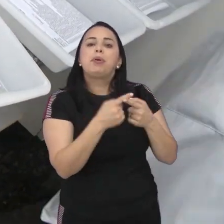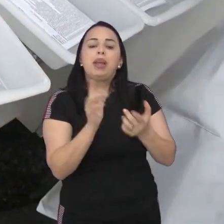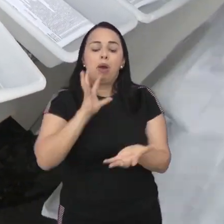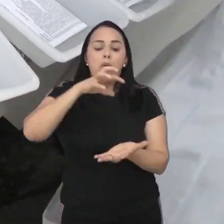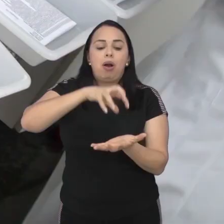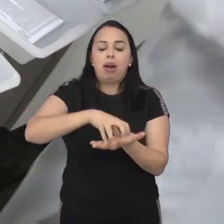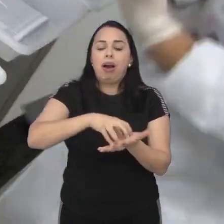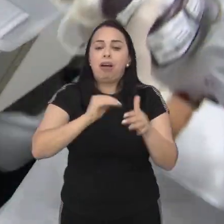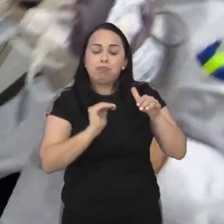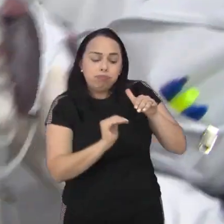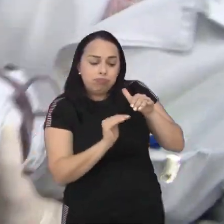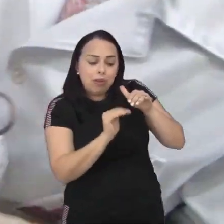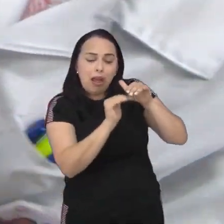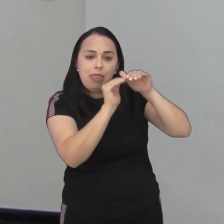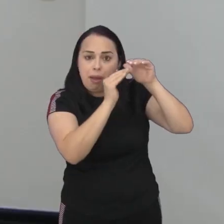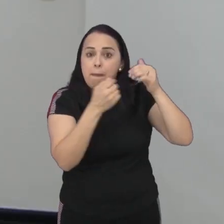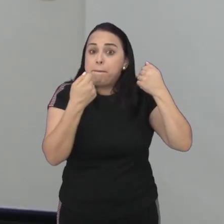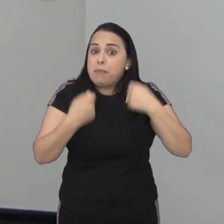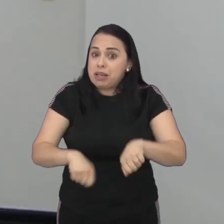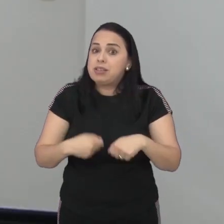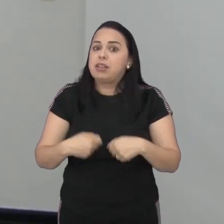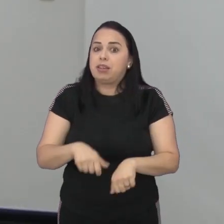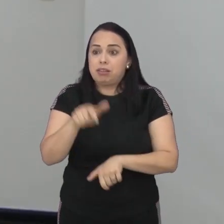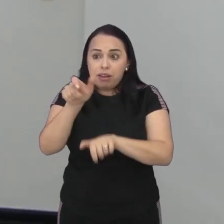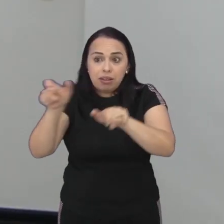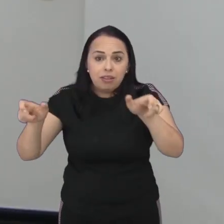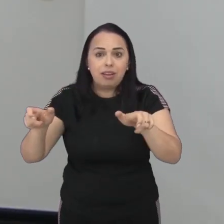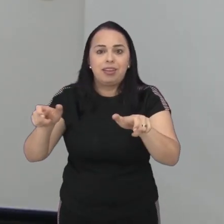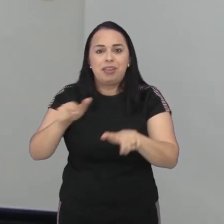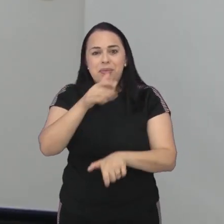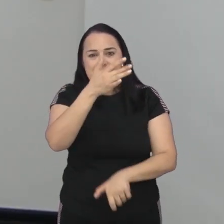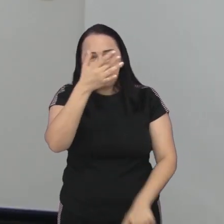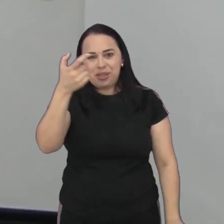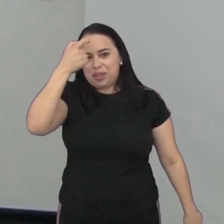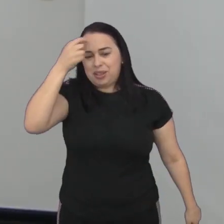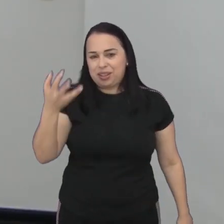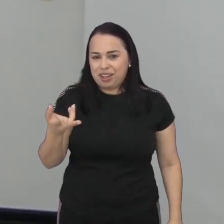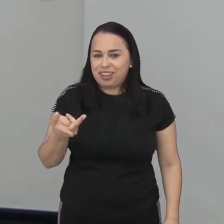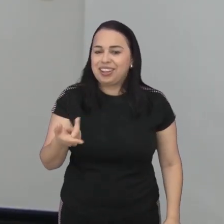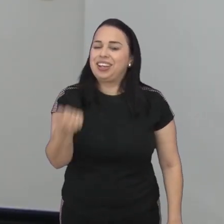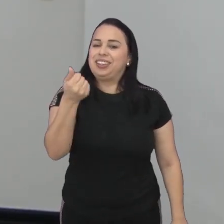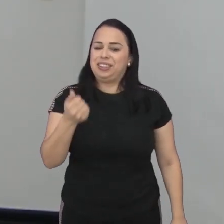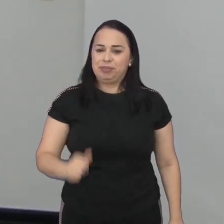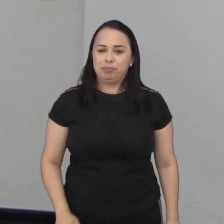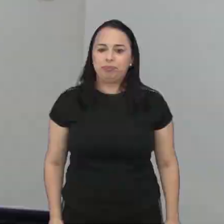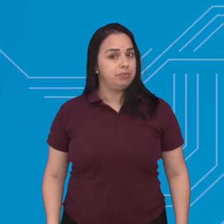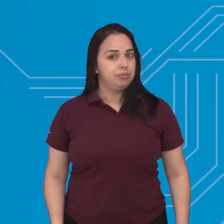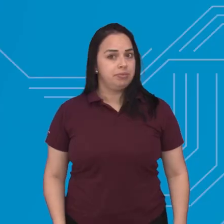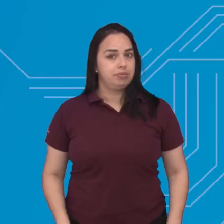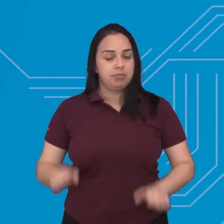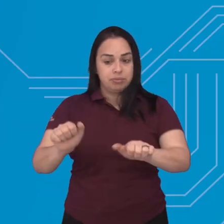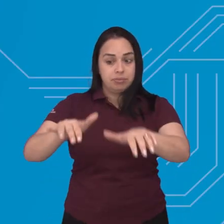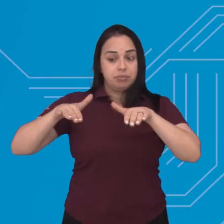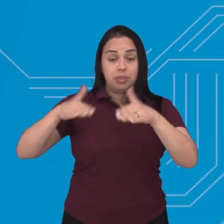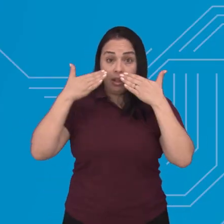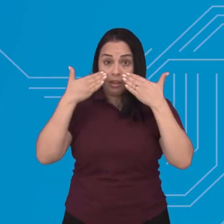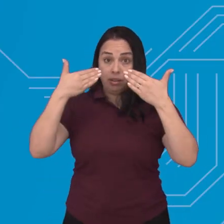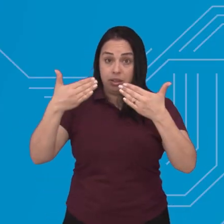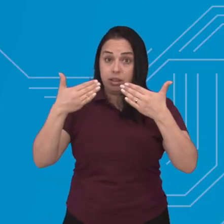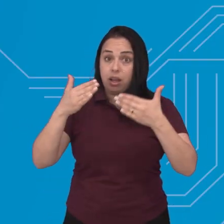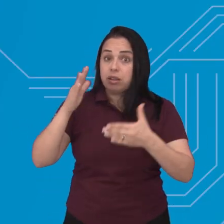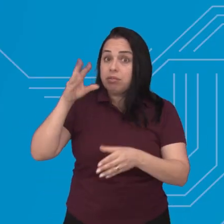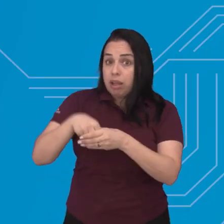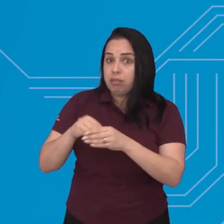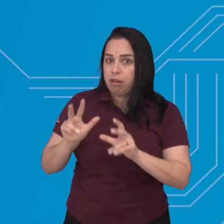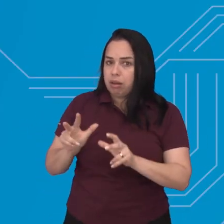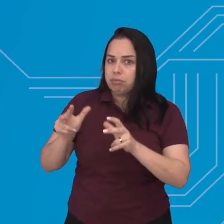sangue, eles precisam muito dessas pessoas vocacionadas a doar sangue também. Em uma audiência pública